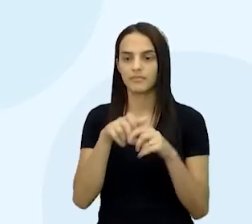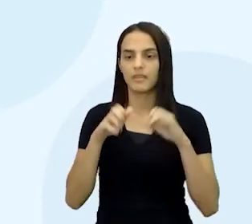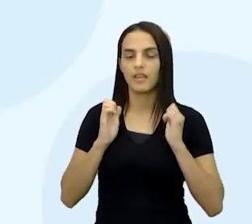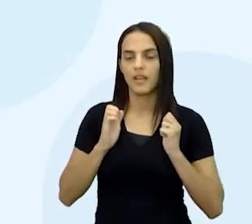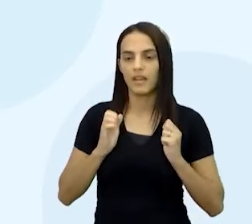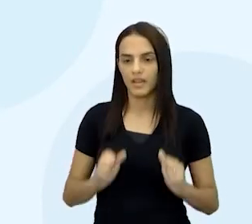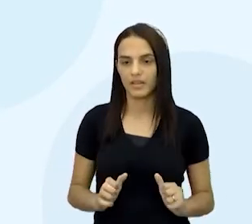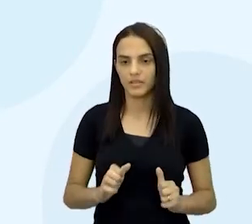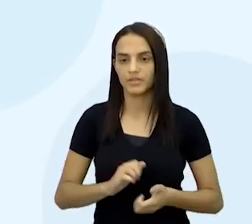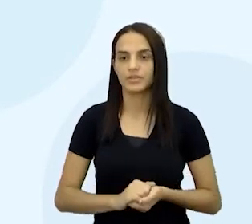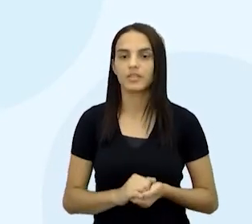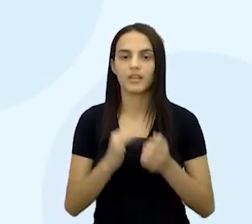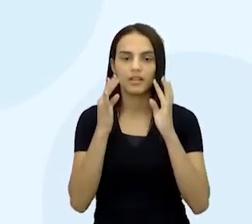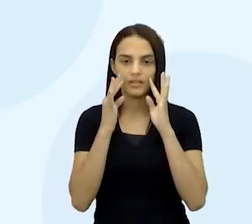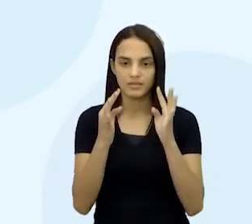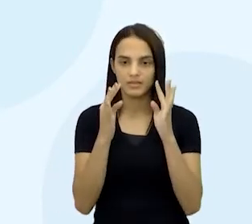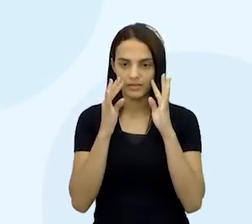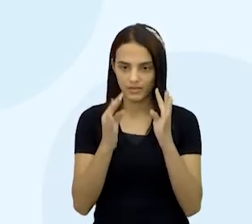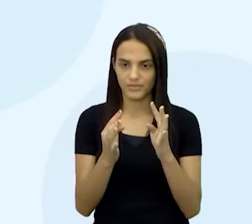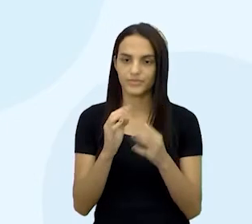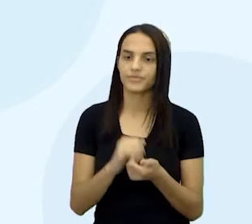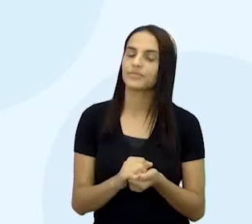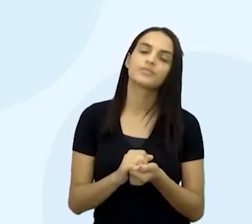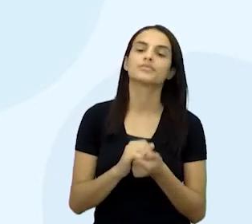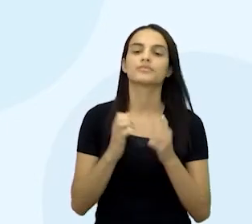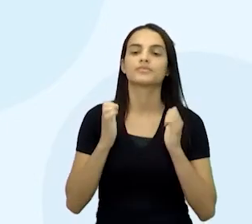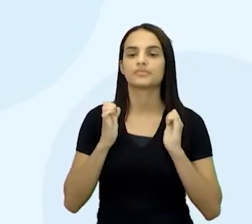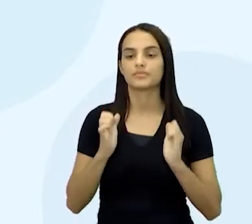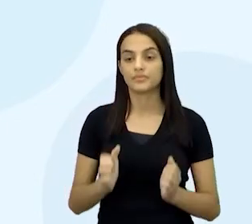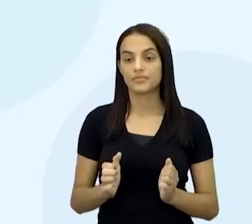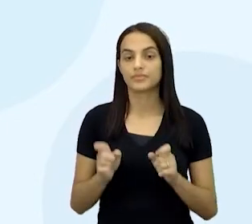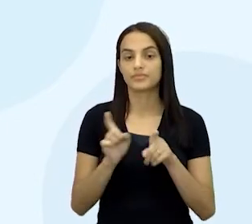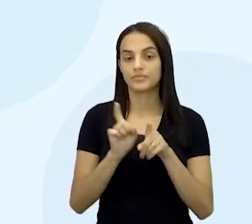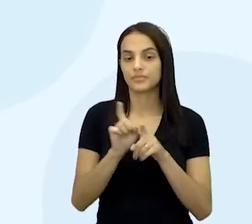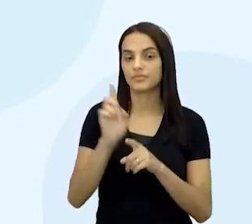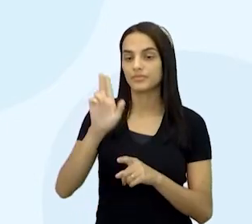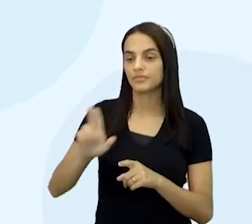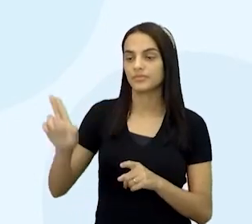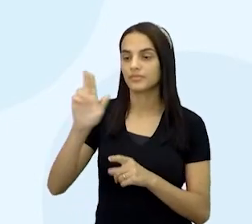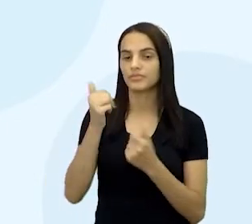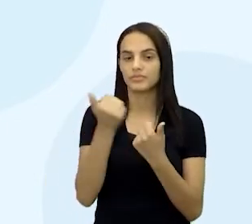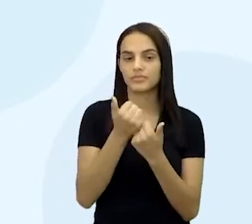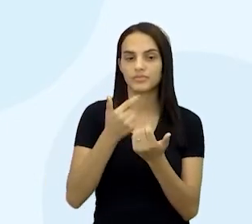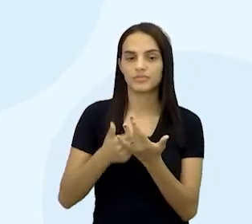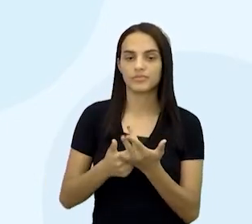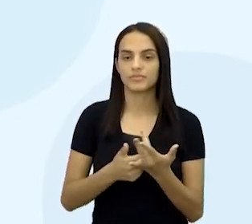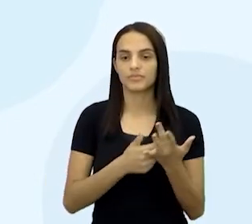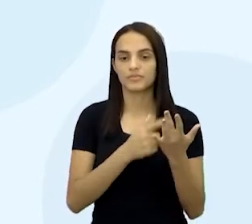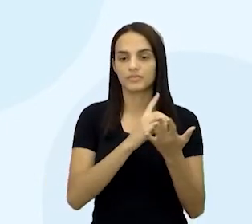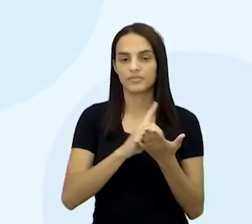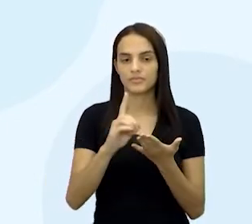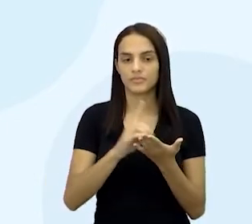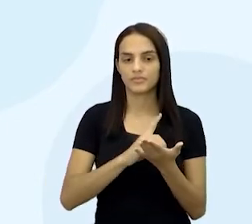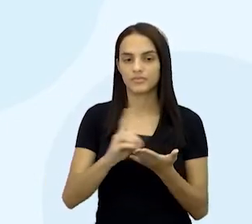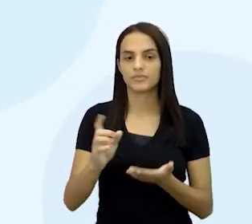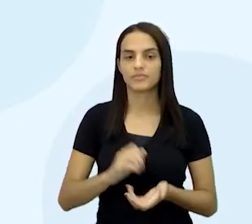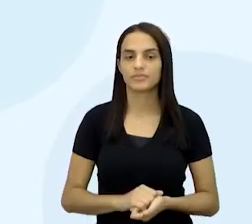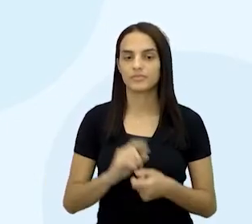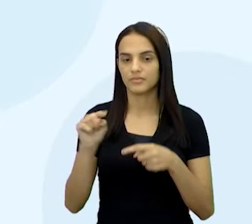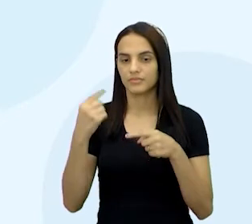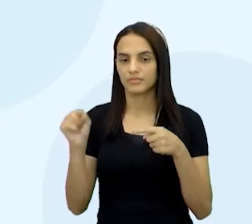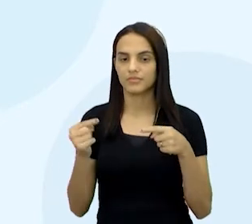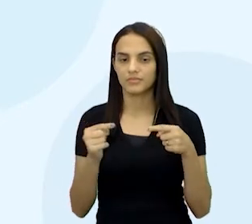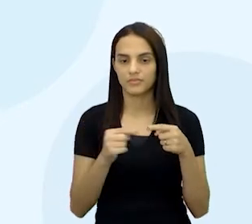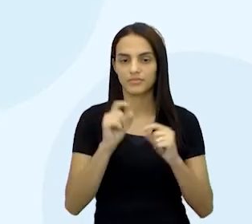curiosidade, atenção, criticidade e ética, inclusive utilizando o apoio de tecnologias digitais. E o